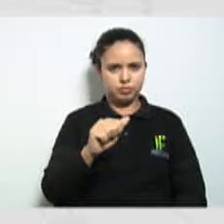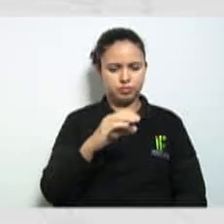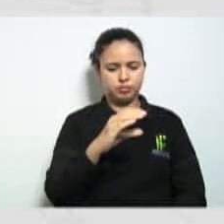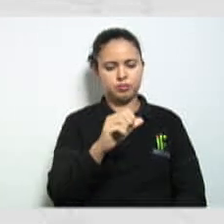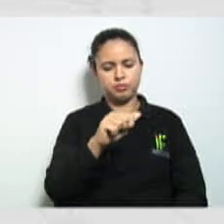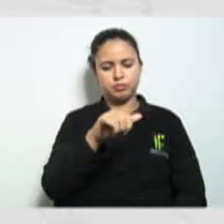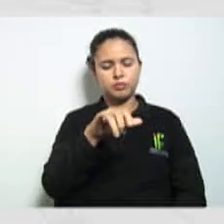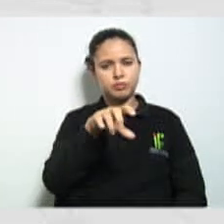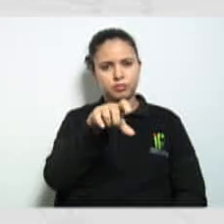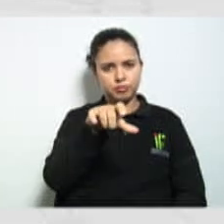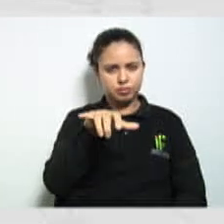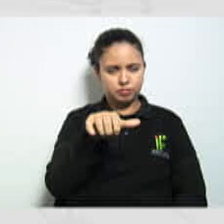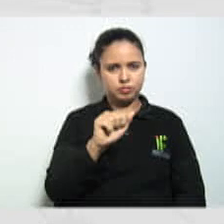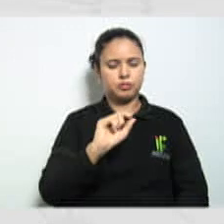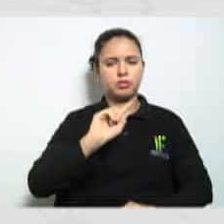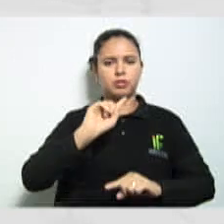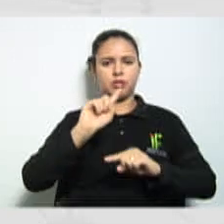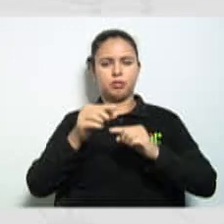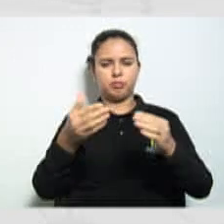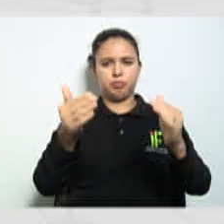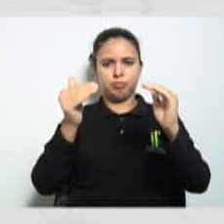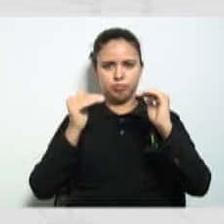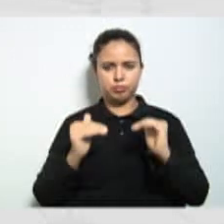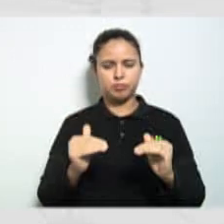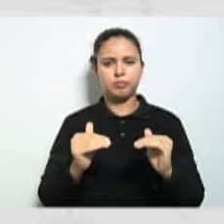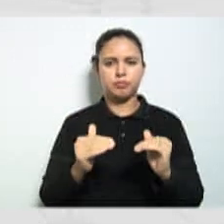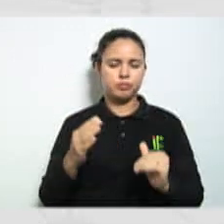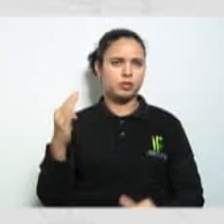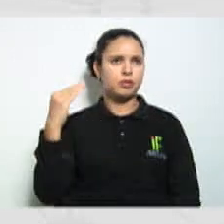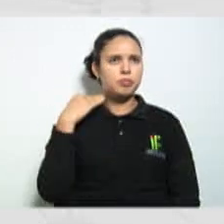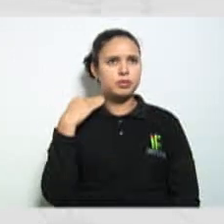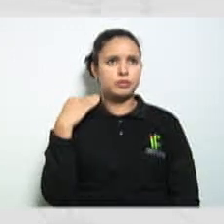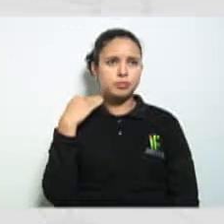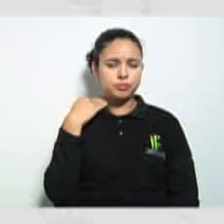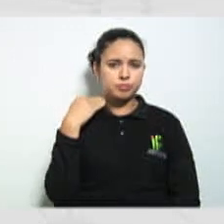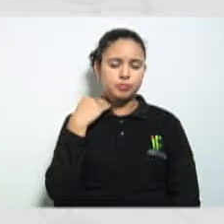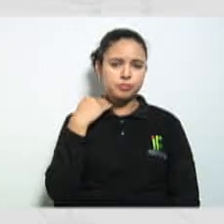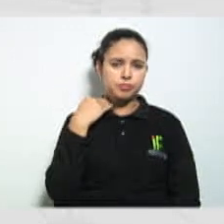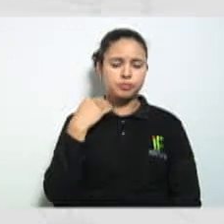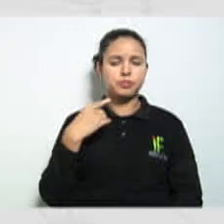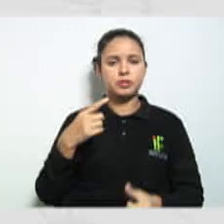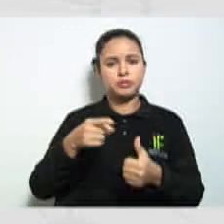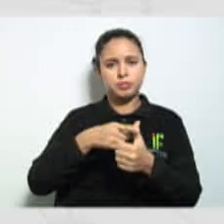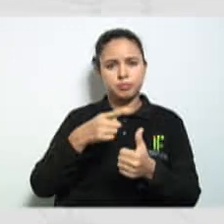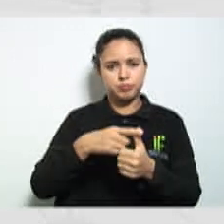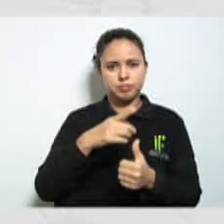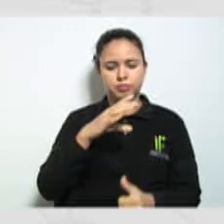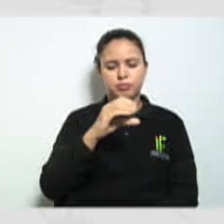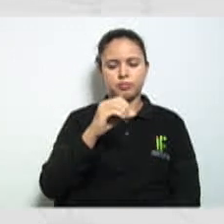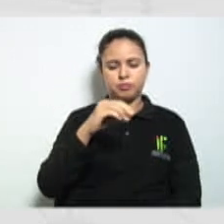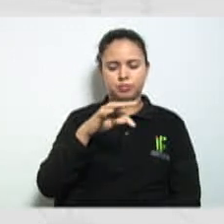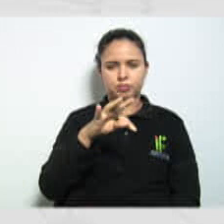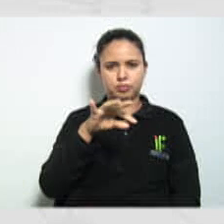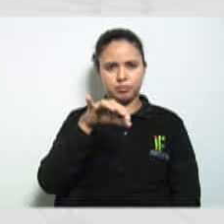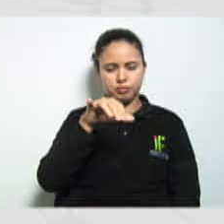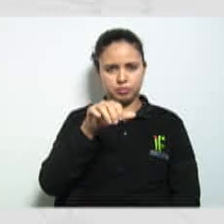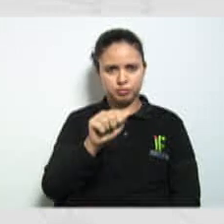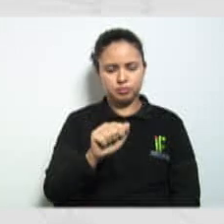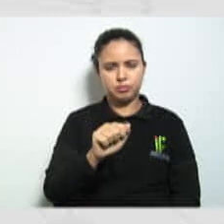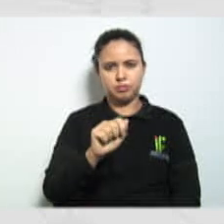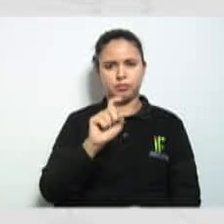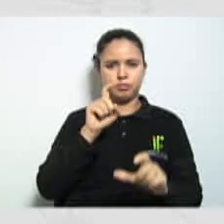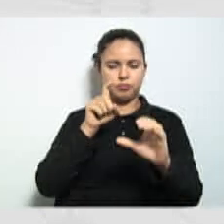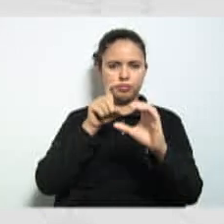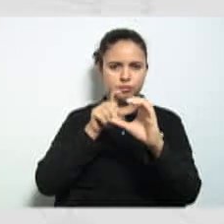conta bancos, ou seja, primeiro vão aparecer aquelas contas que eu posso transformar em dinheiro mais